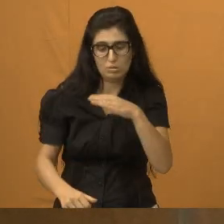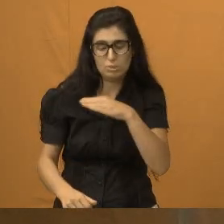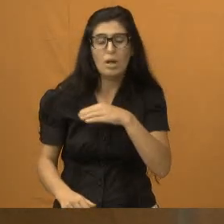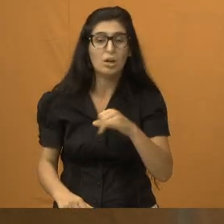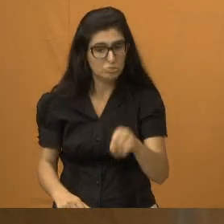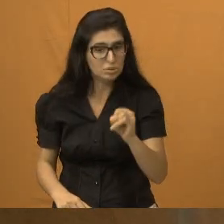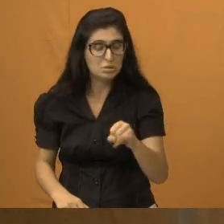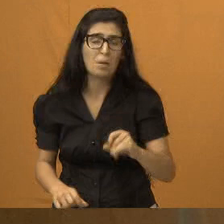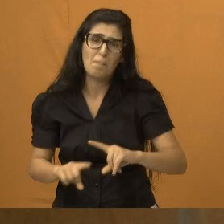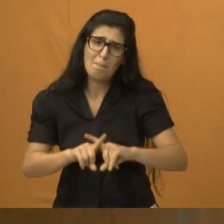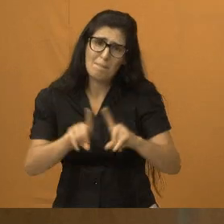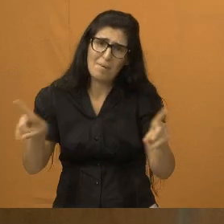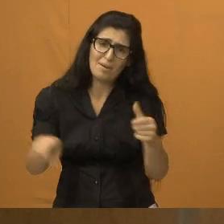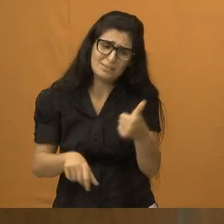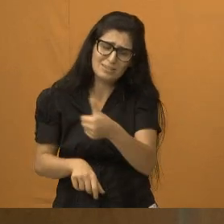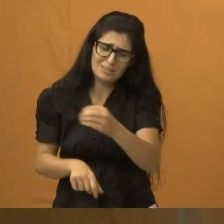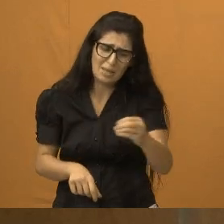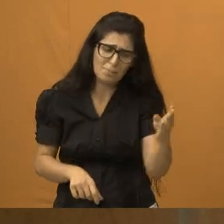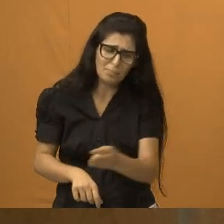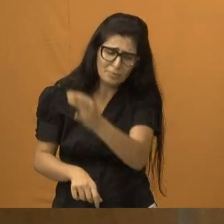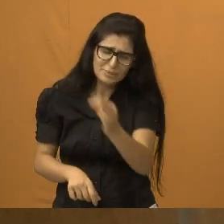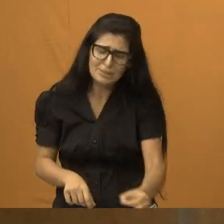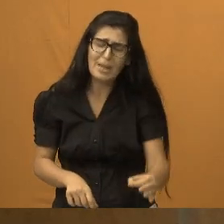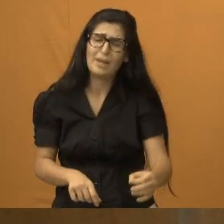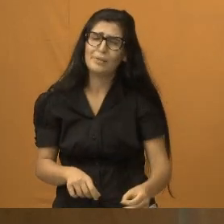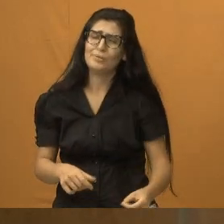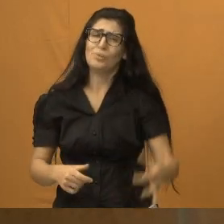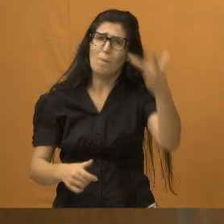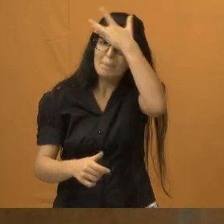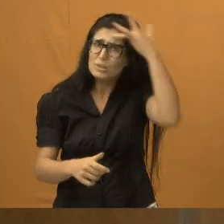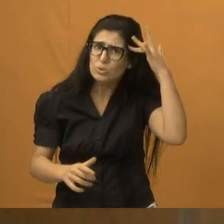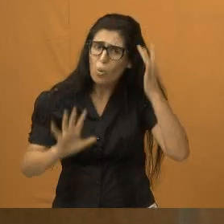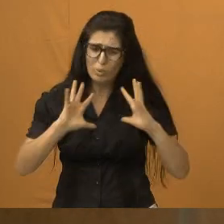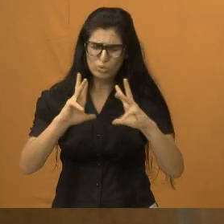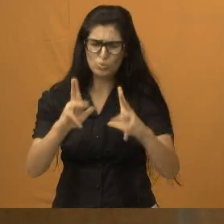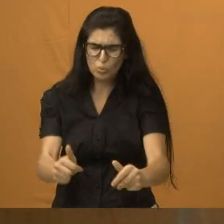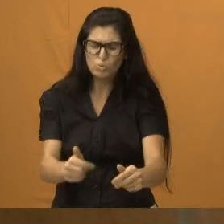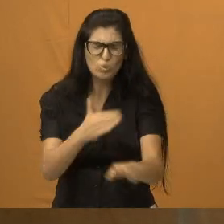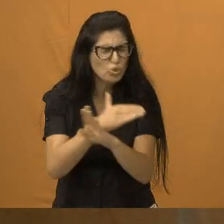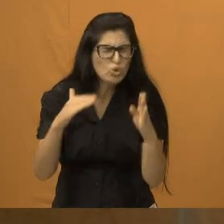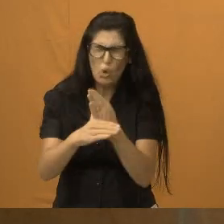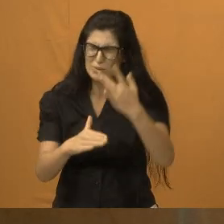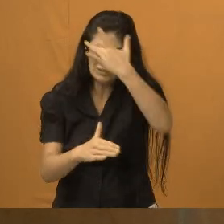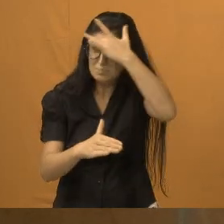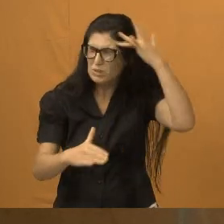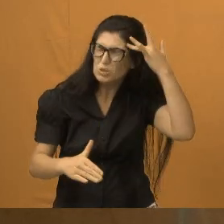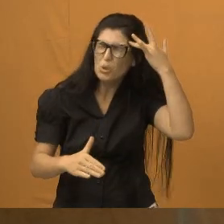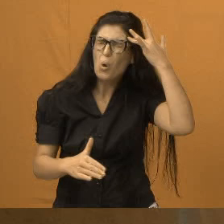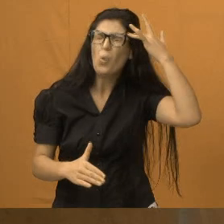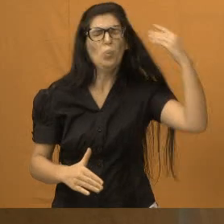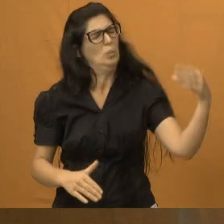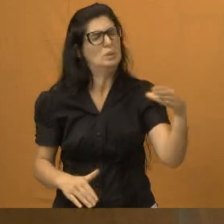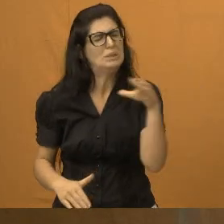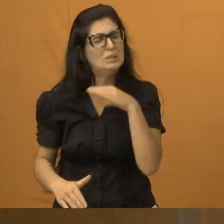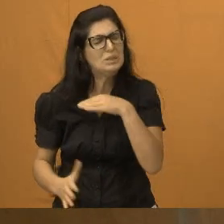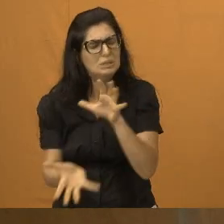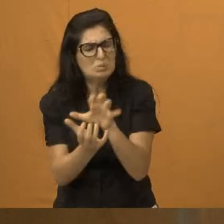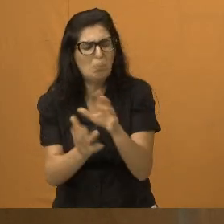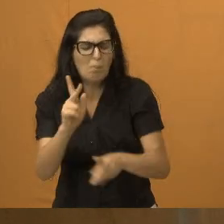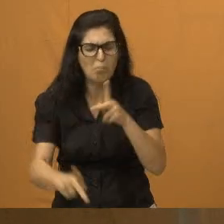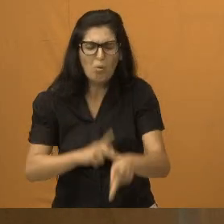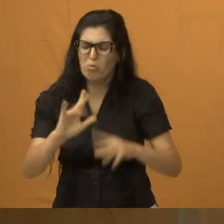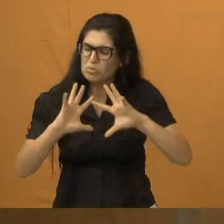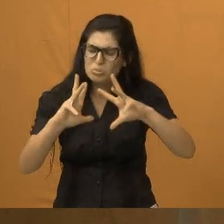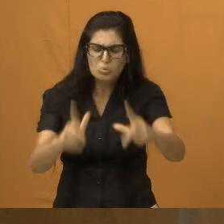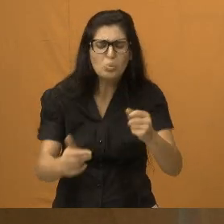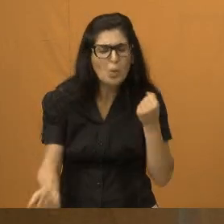que o 100%, ele é uma condição meio assim, subjetiva. A ideia é chegar sempre o 100%, mas o orçamento ele não é